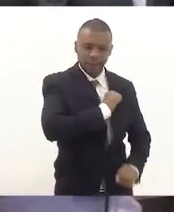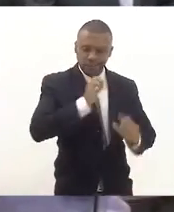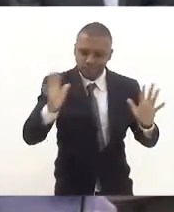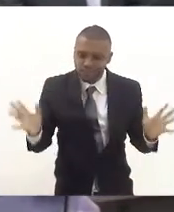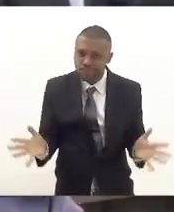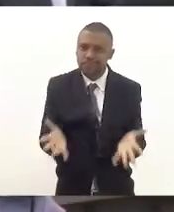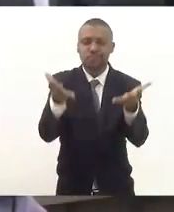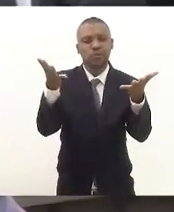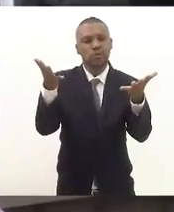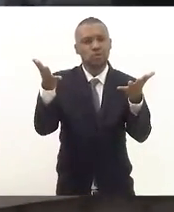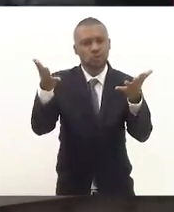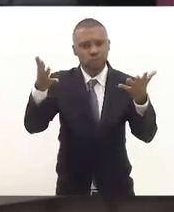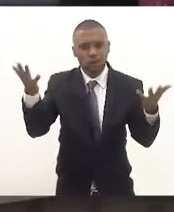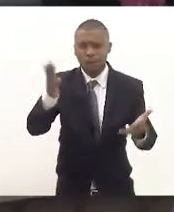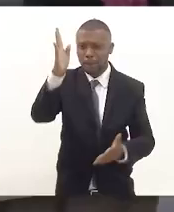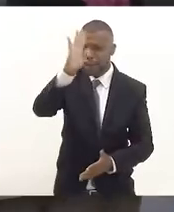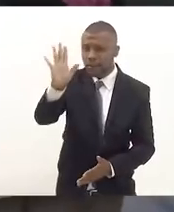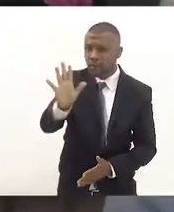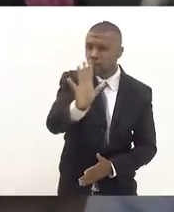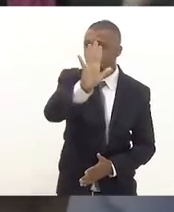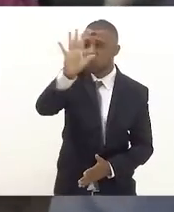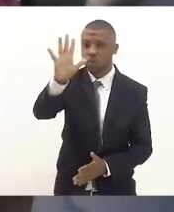E aí